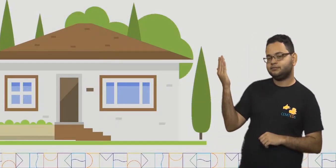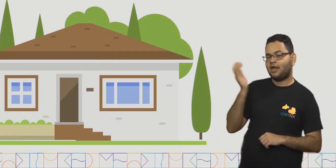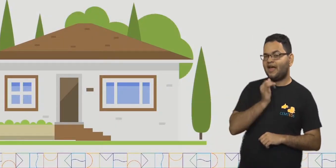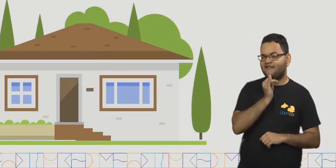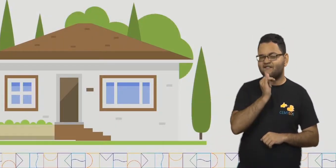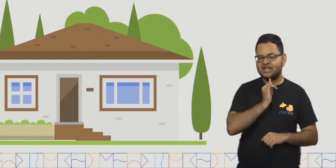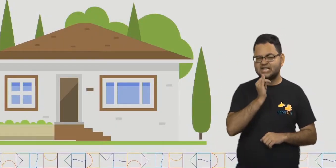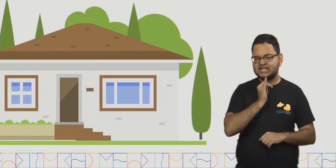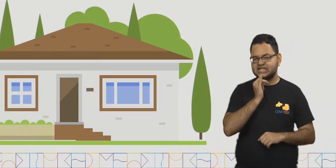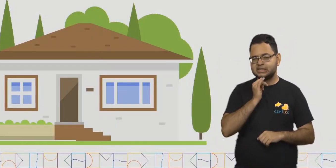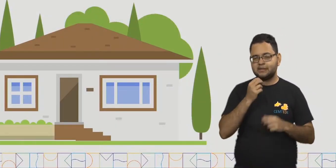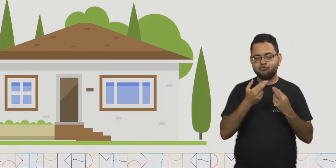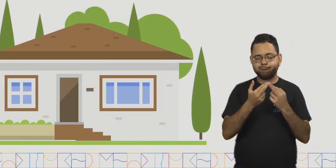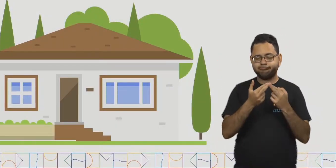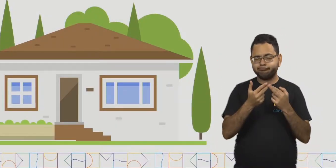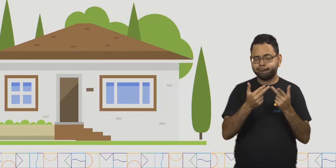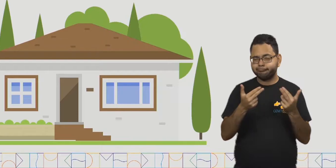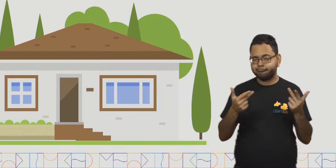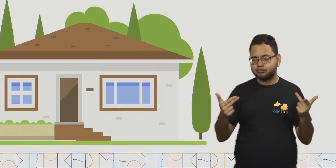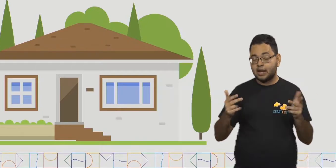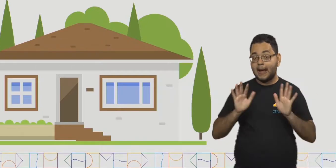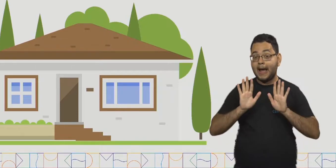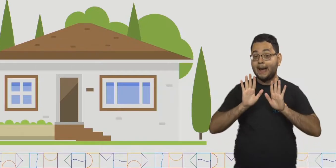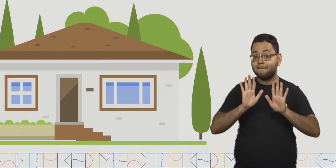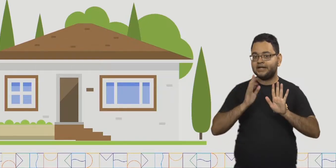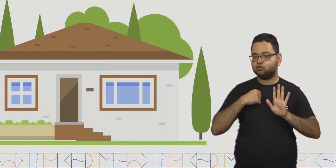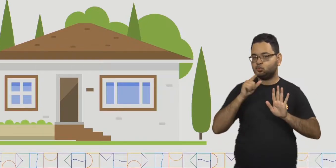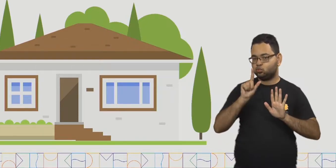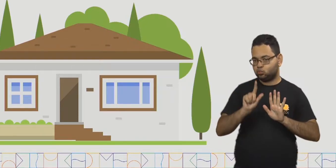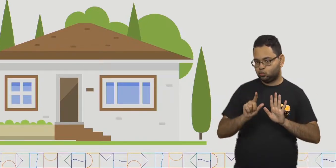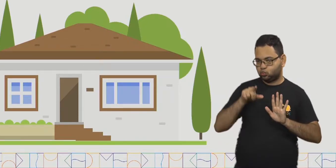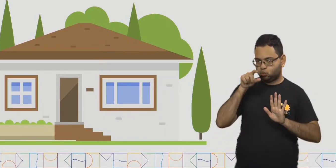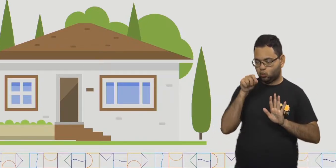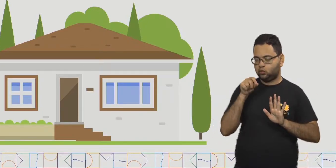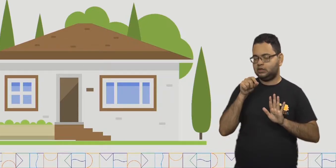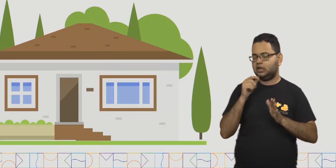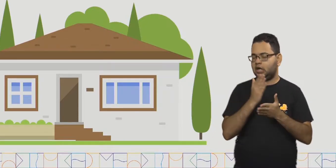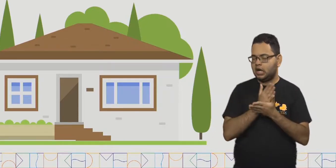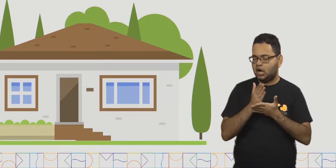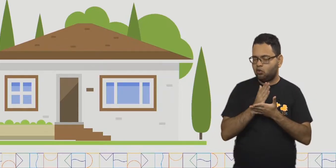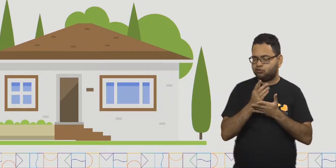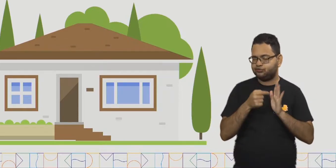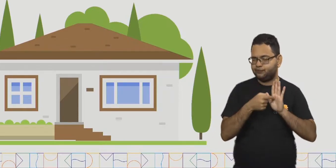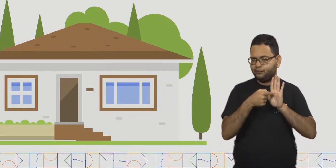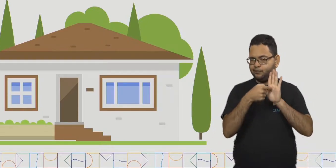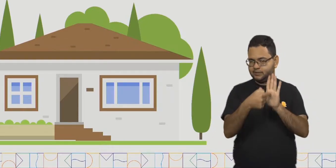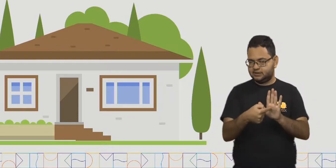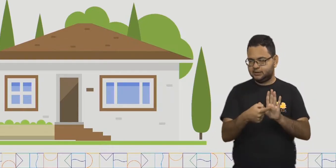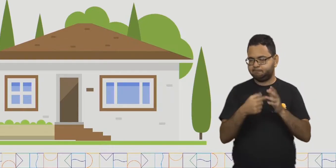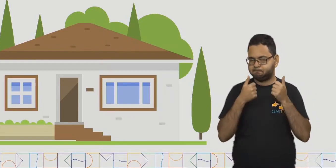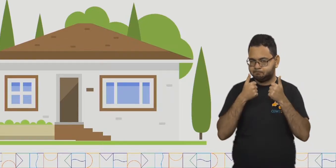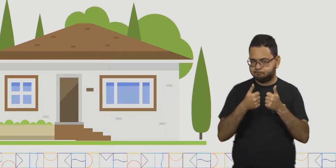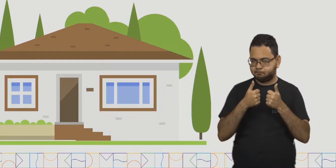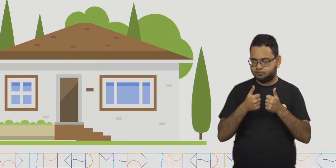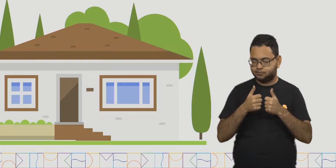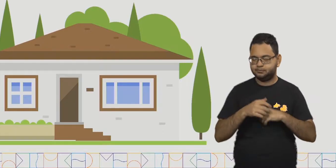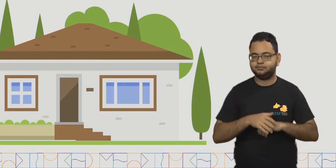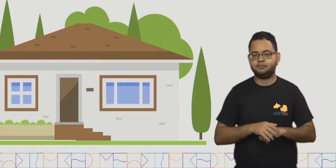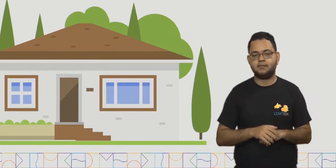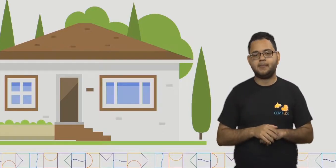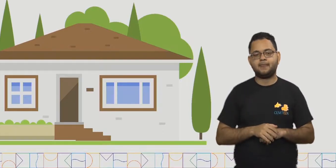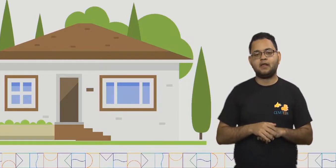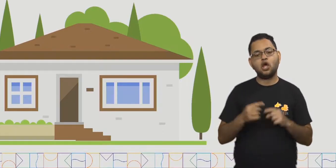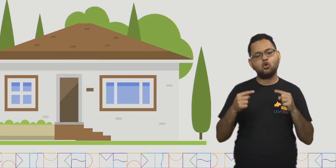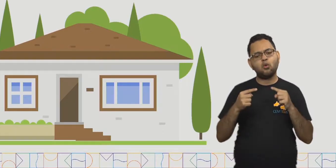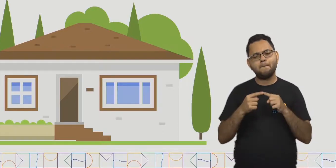nós temos muitos exemplos dessas situações mas a professora vai trazer agora um exemplo de situações